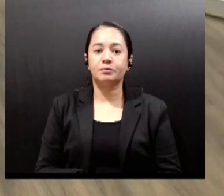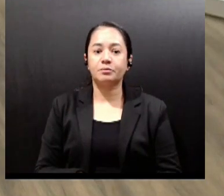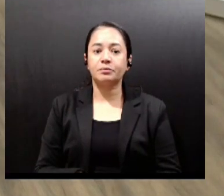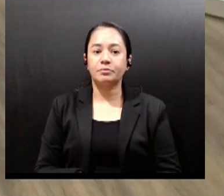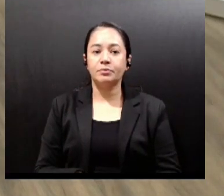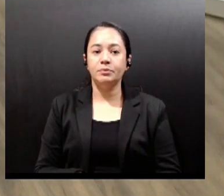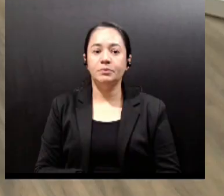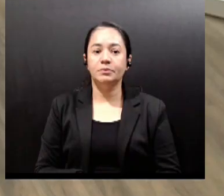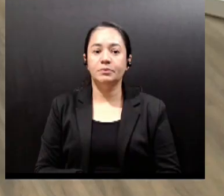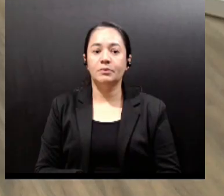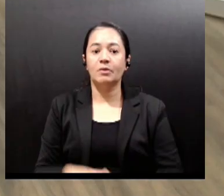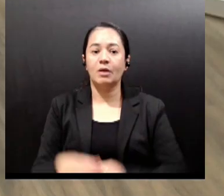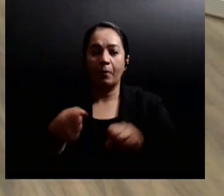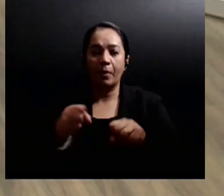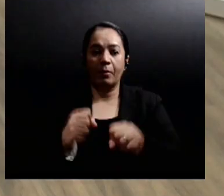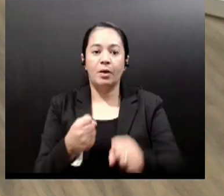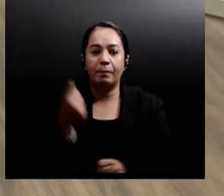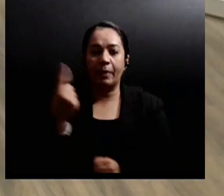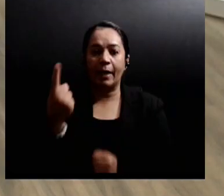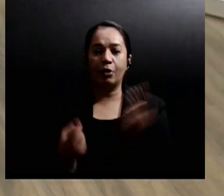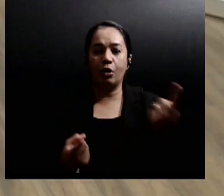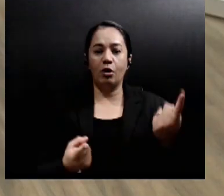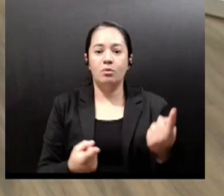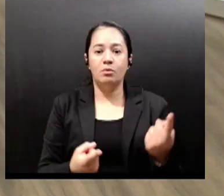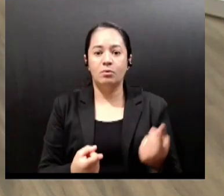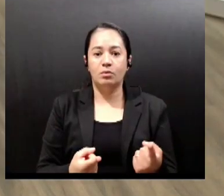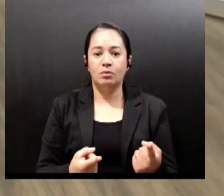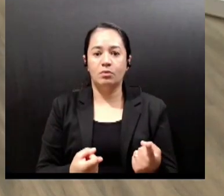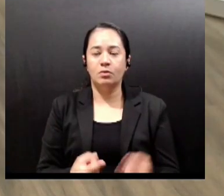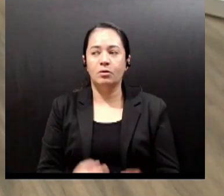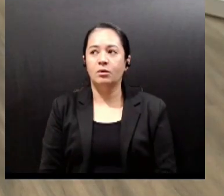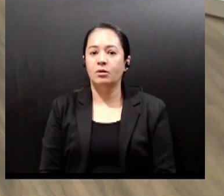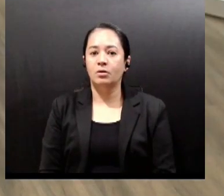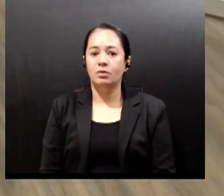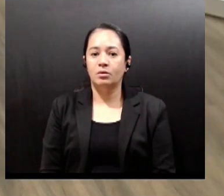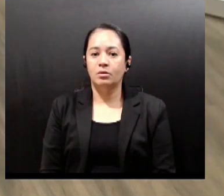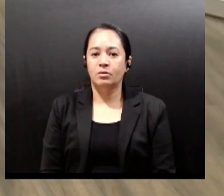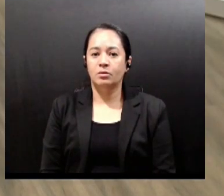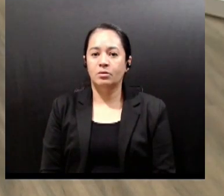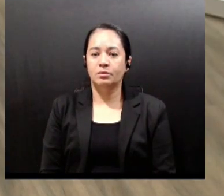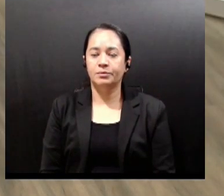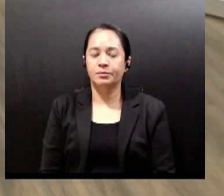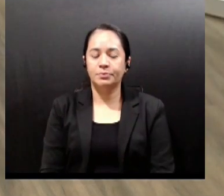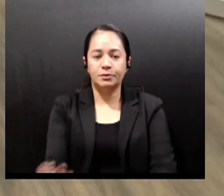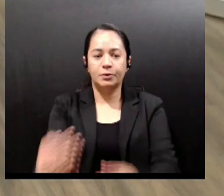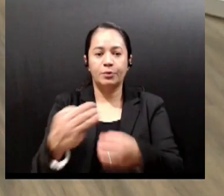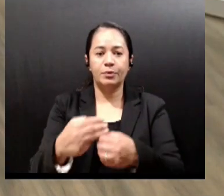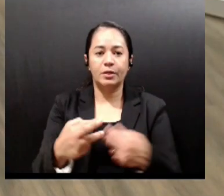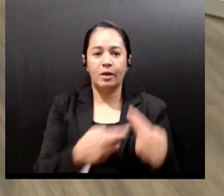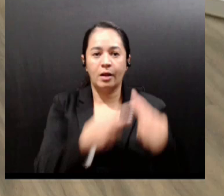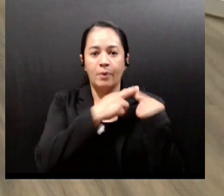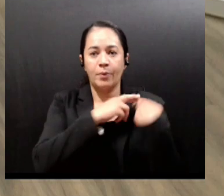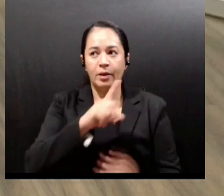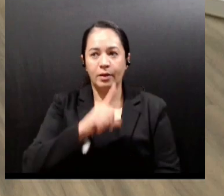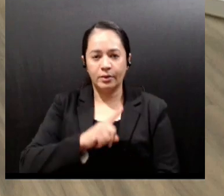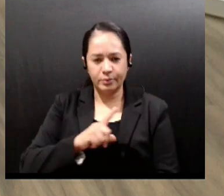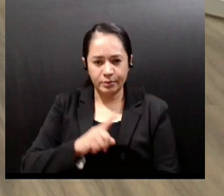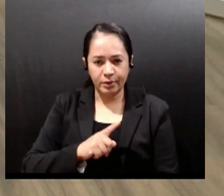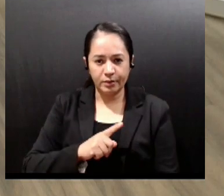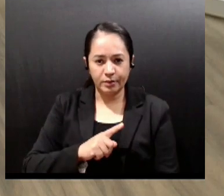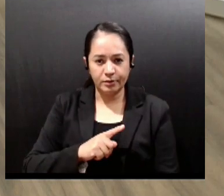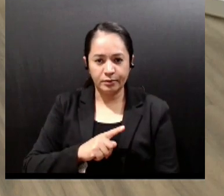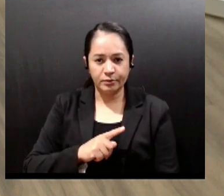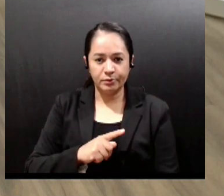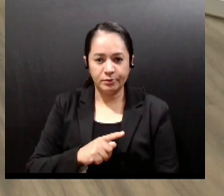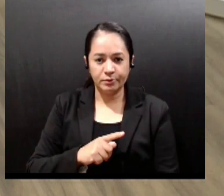para algumas pessoas é muito arriscado. O município vai ter alguma responsabilidade nesse sentido, assim, do